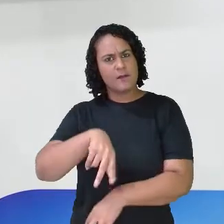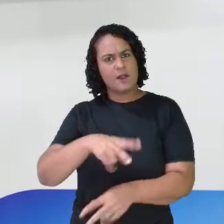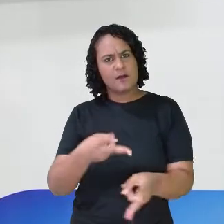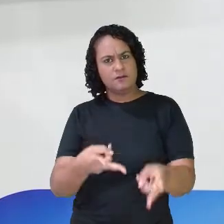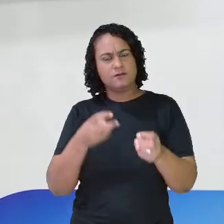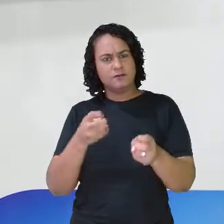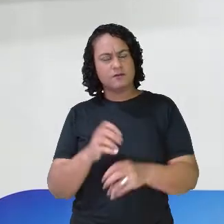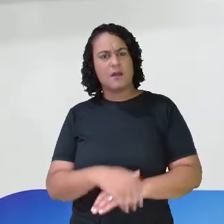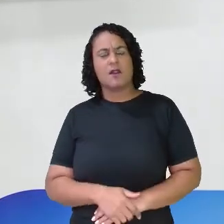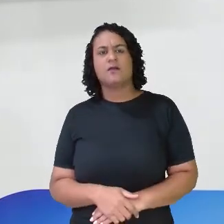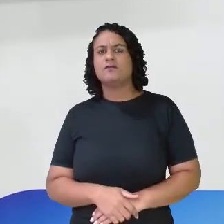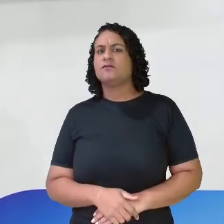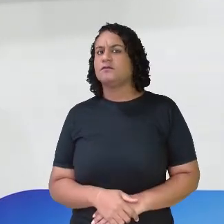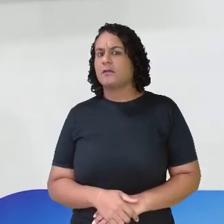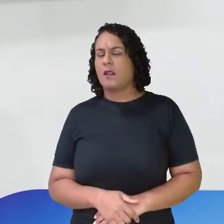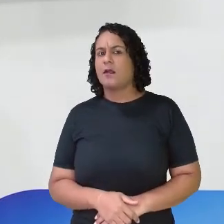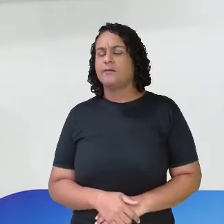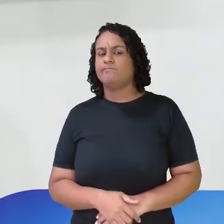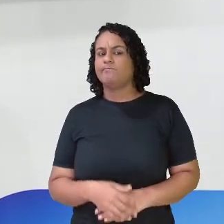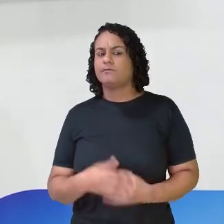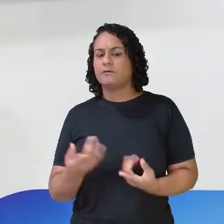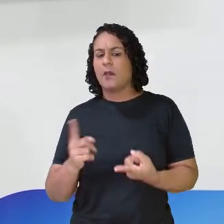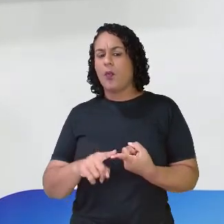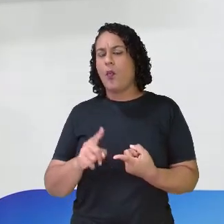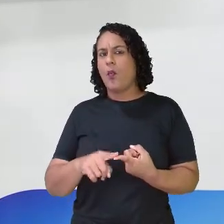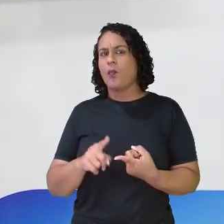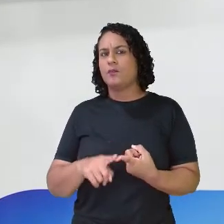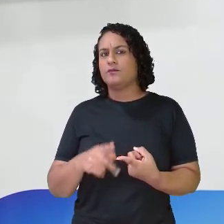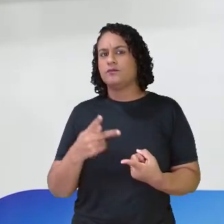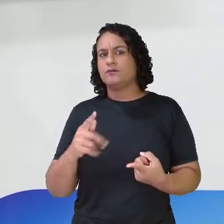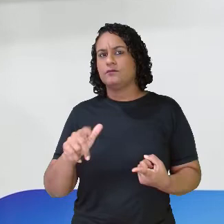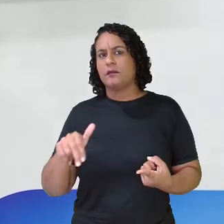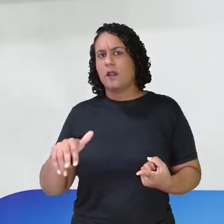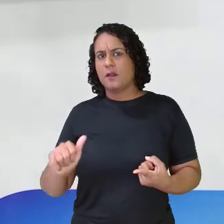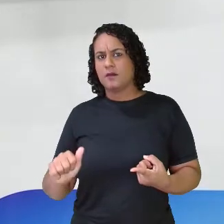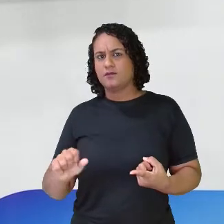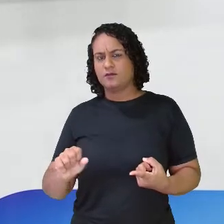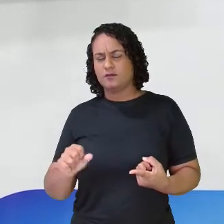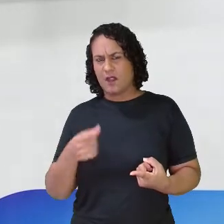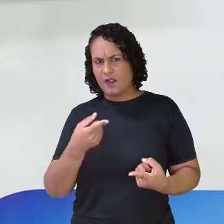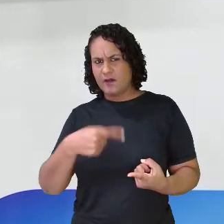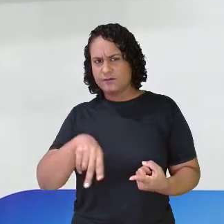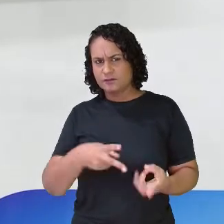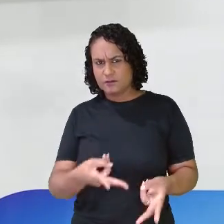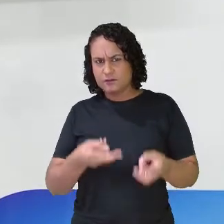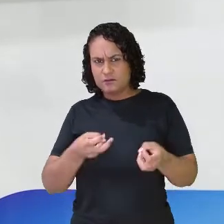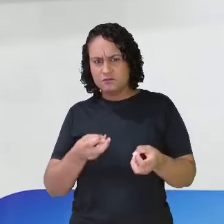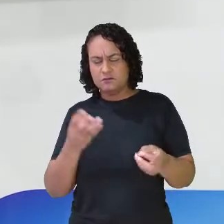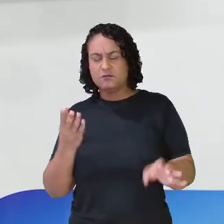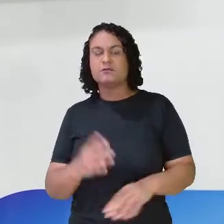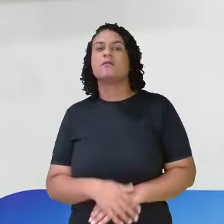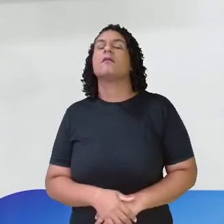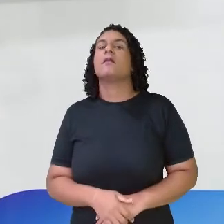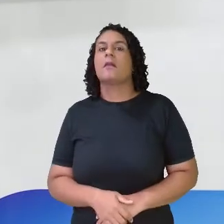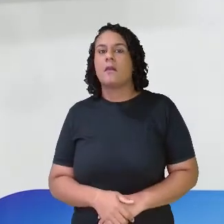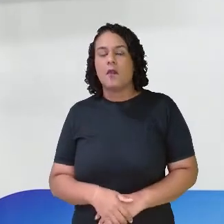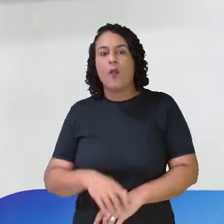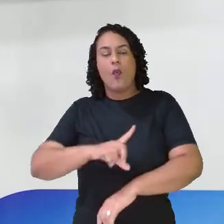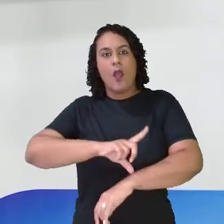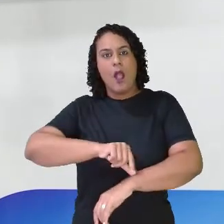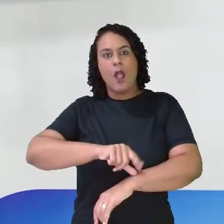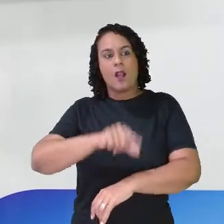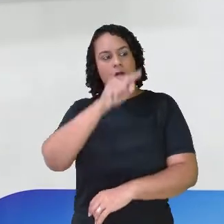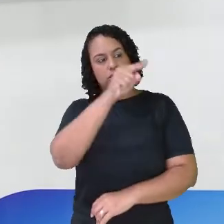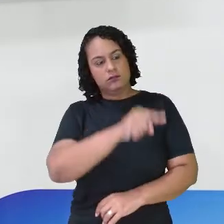alguma figura geométrica plana? Com certeza. Aquele relógio que está na parede da